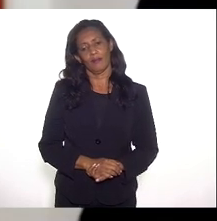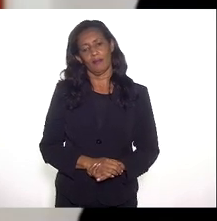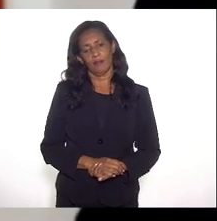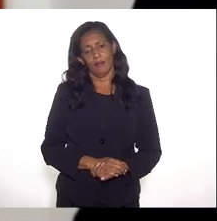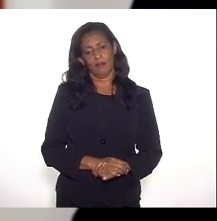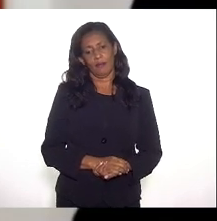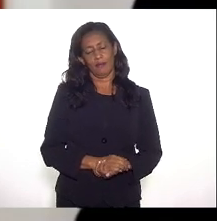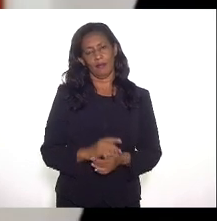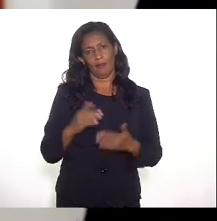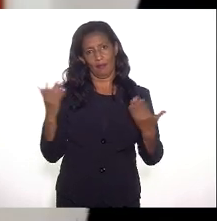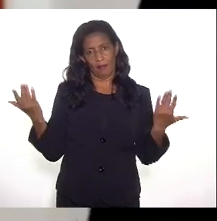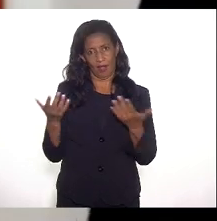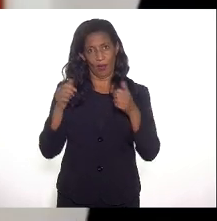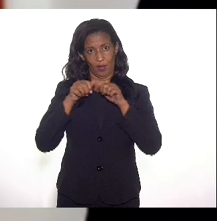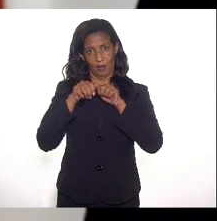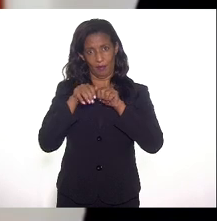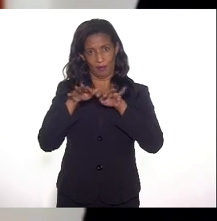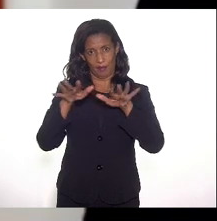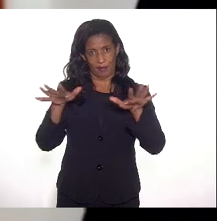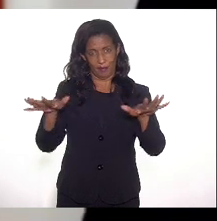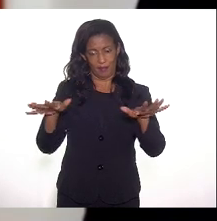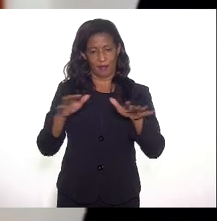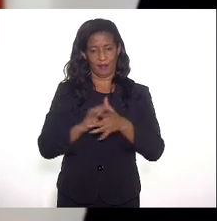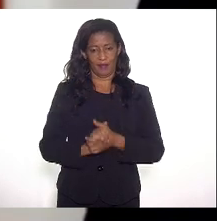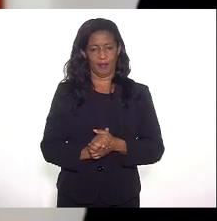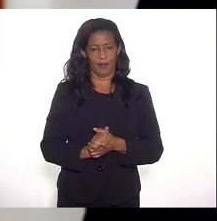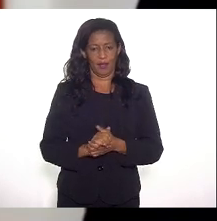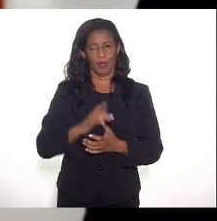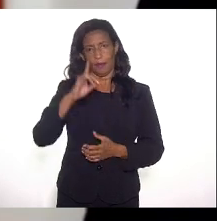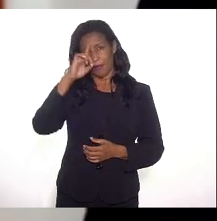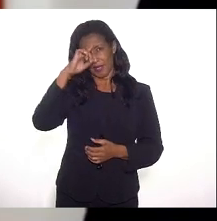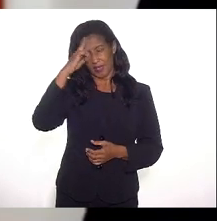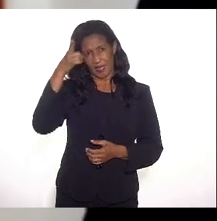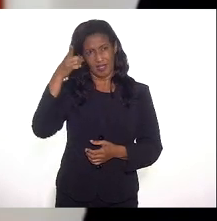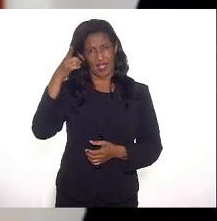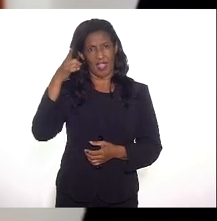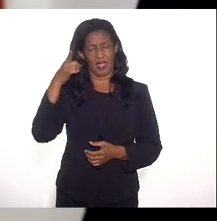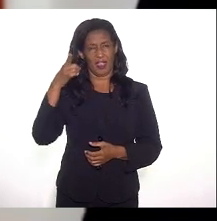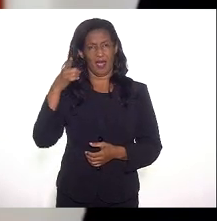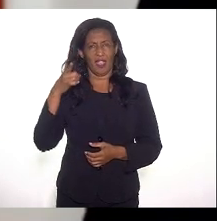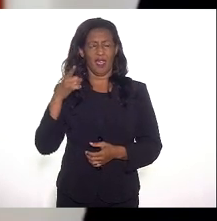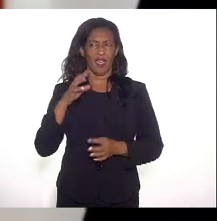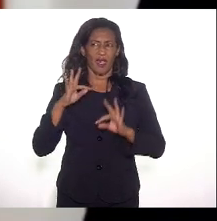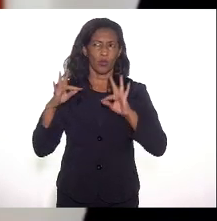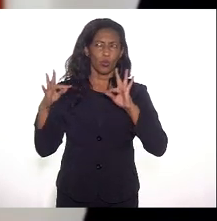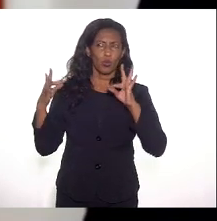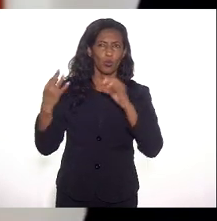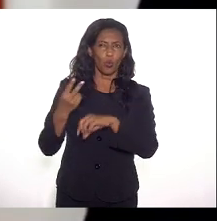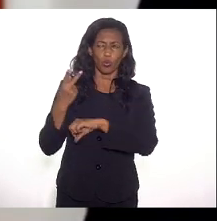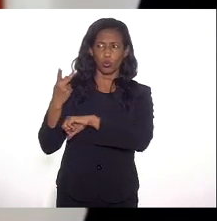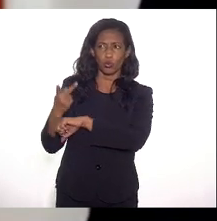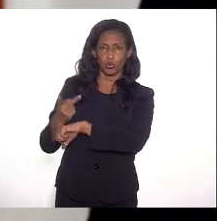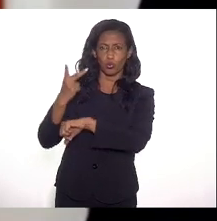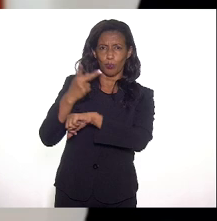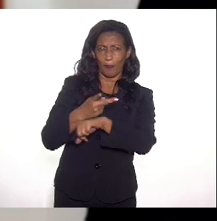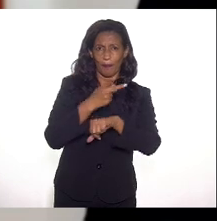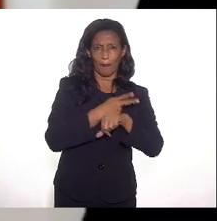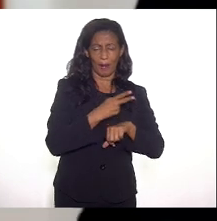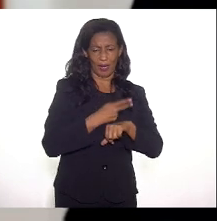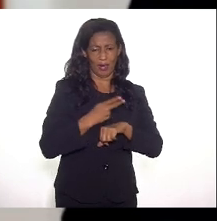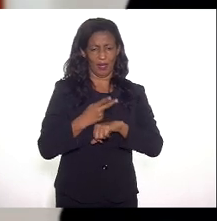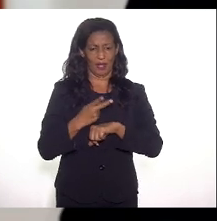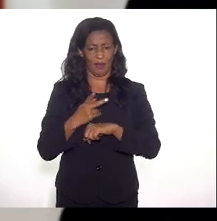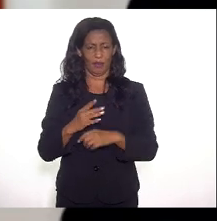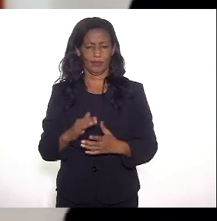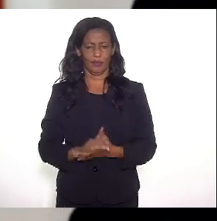salvo agora na pandemia, mas a ideia depois é pegar todos os prêmios, exceto medalha Tiradentes, Benemérito, Cidadão,